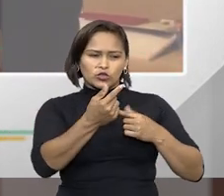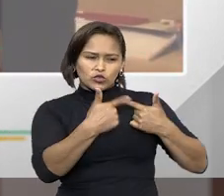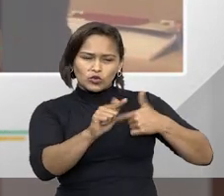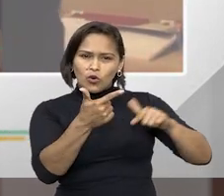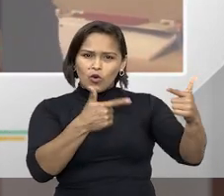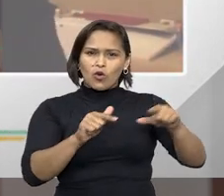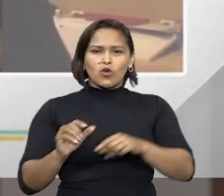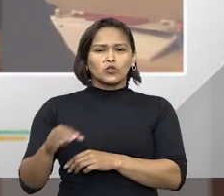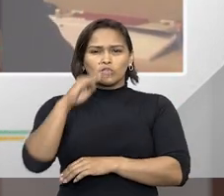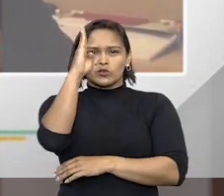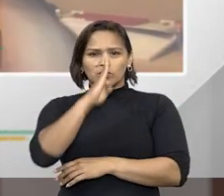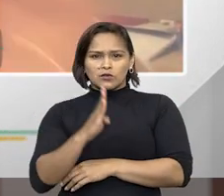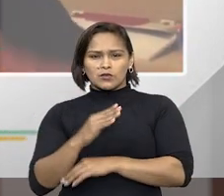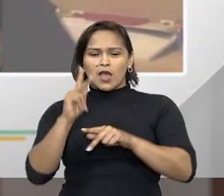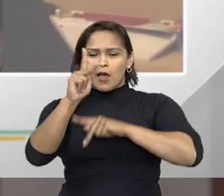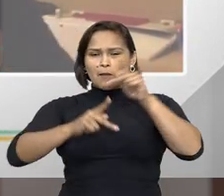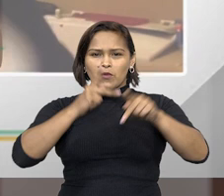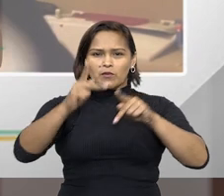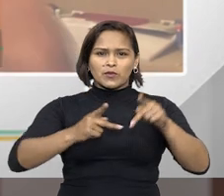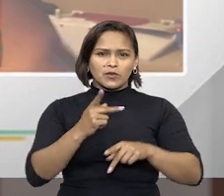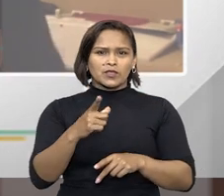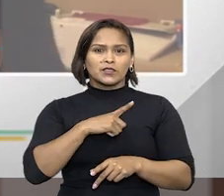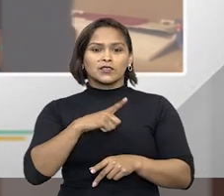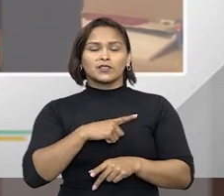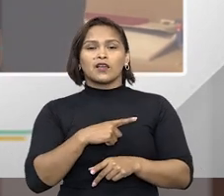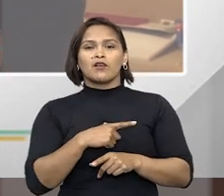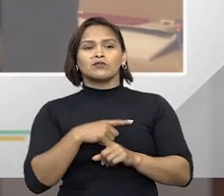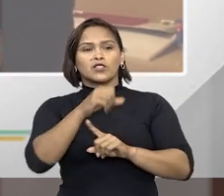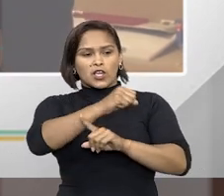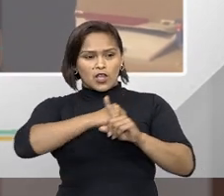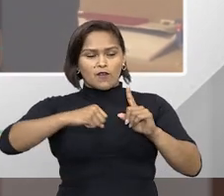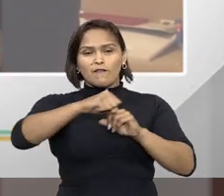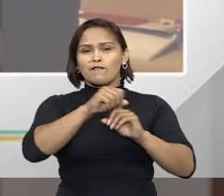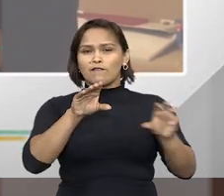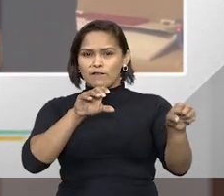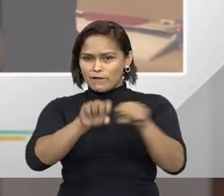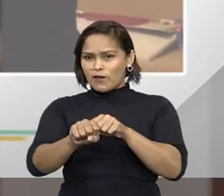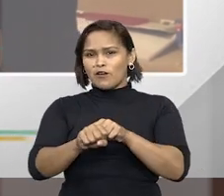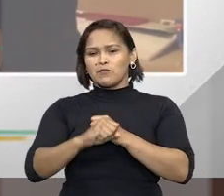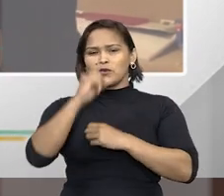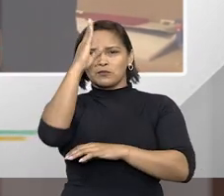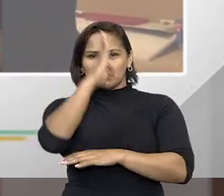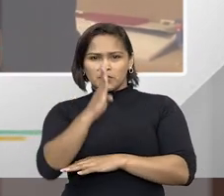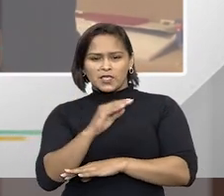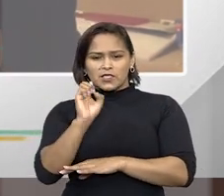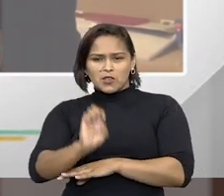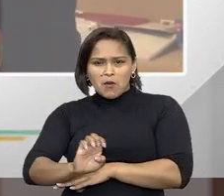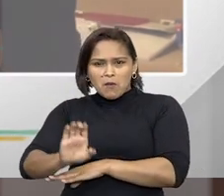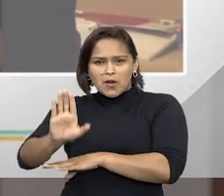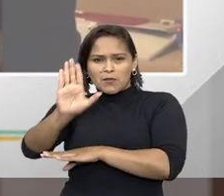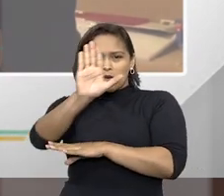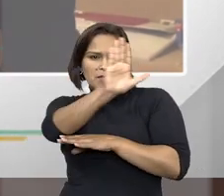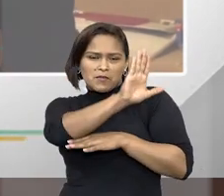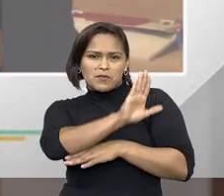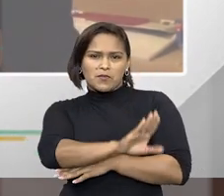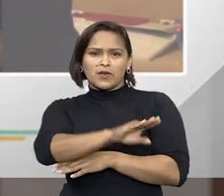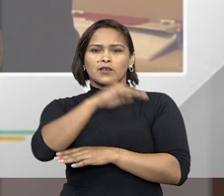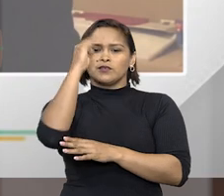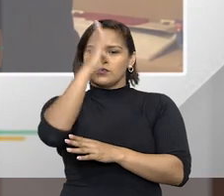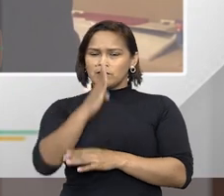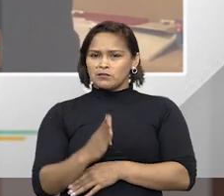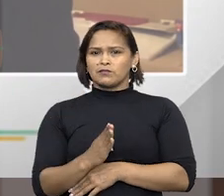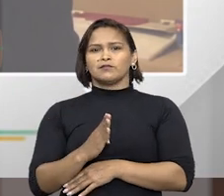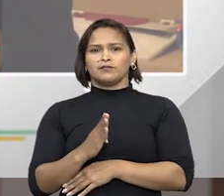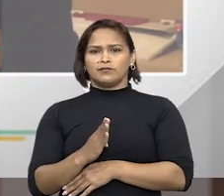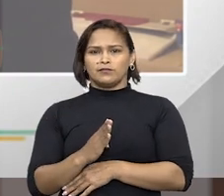brasileiras e brasileiros que constituem a nação brasileira, que fazem parte deste grande país chamado